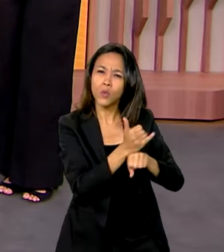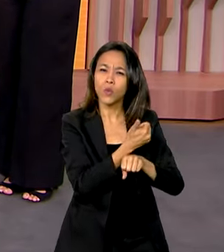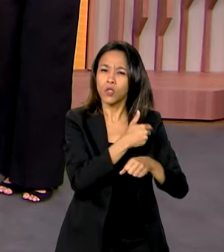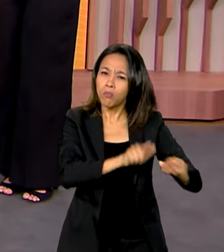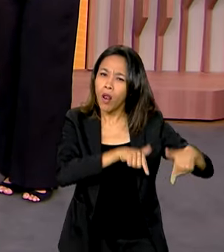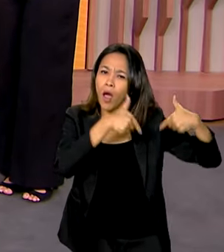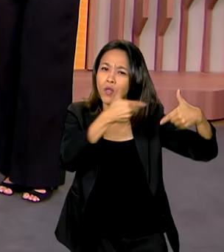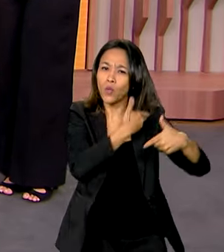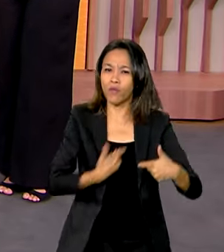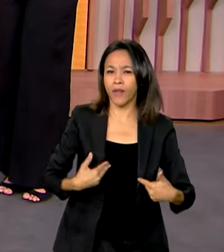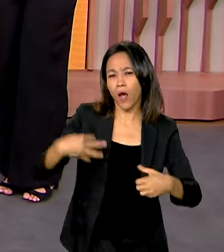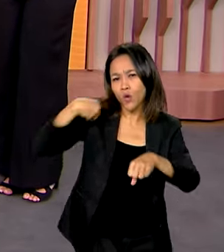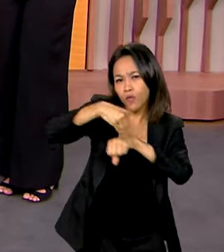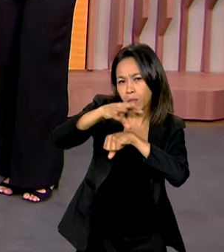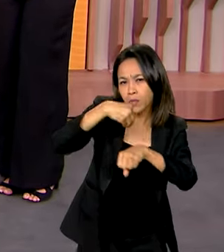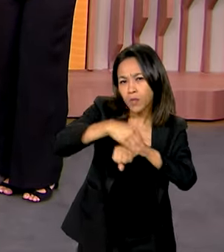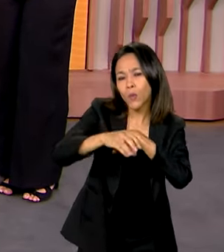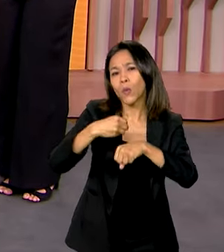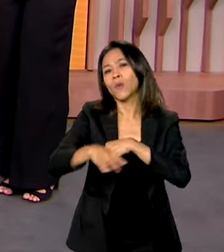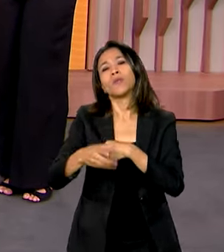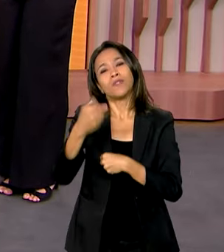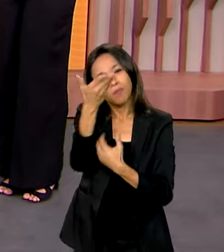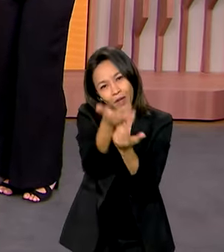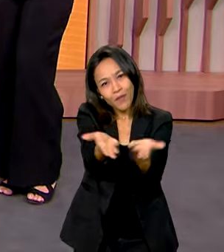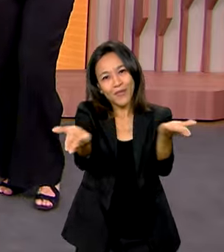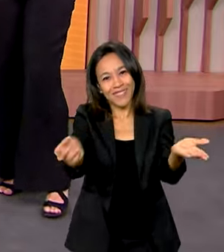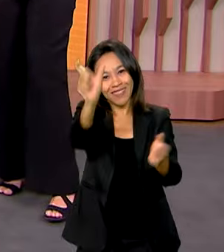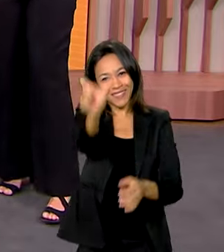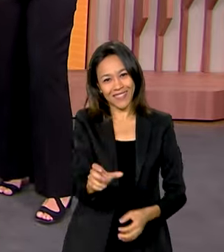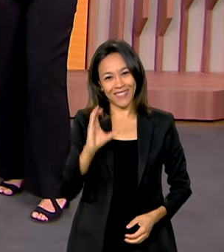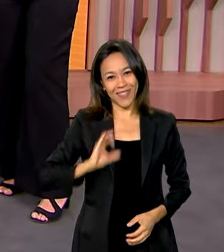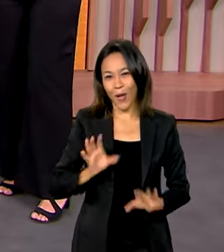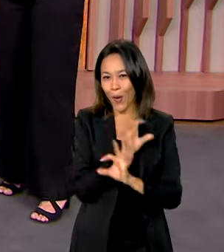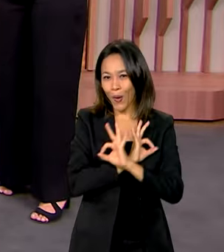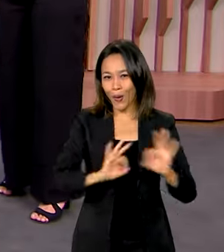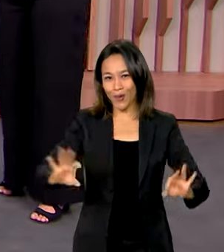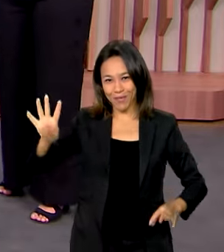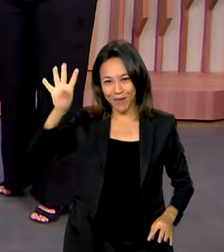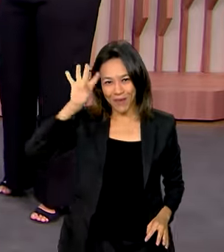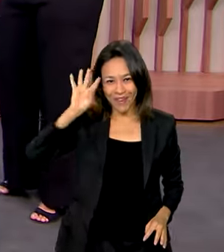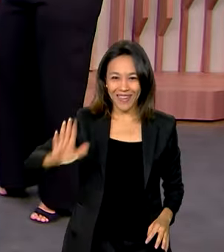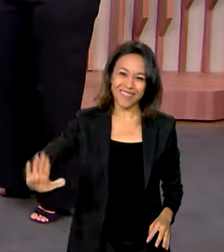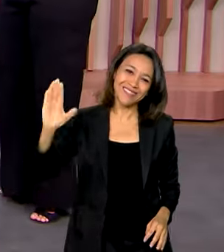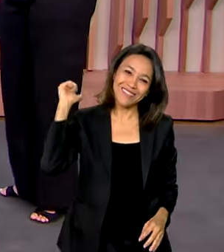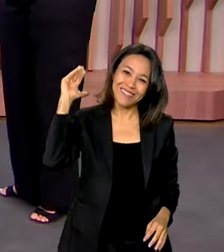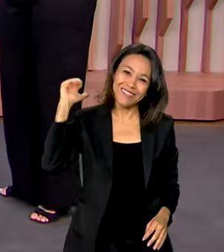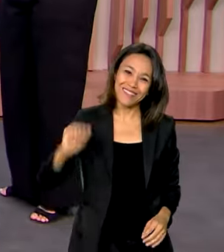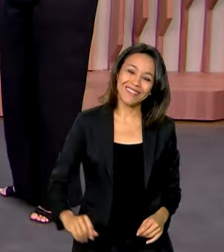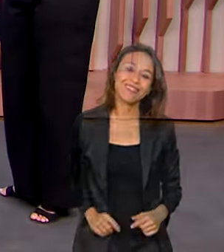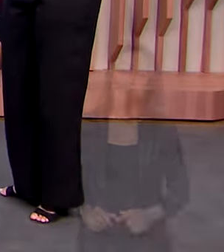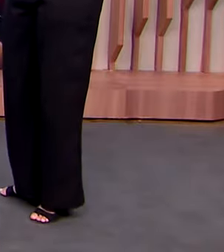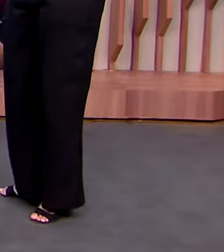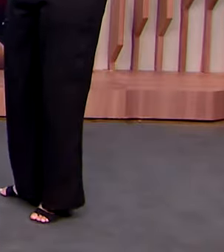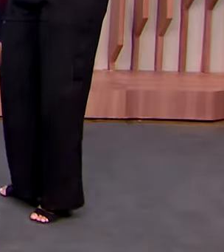eventos ao vivo, dicas e serviços para você, cidadão. Uma ótima quarta-feira. Até a próxima. Tchau.